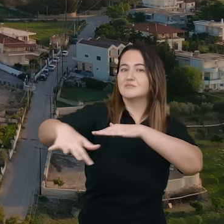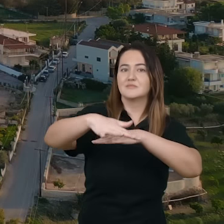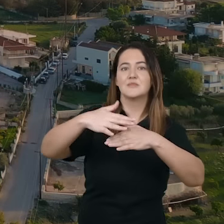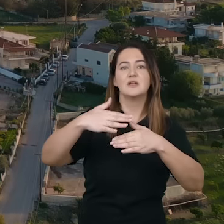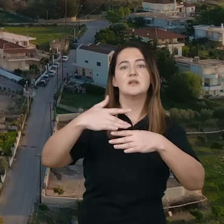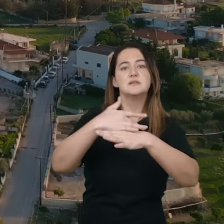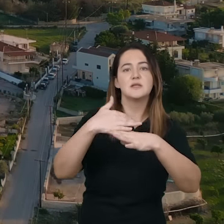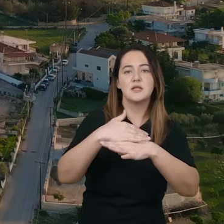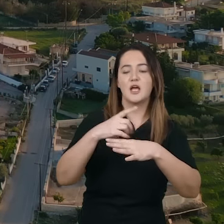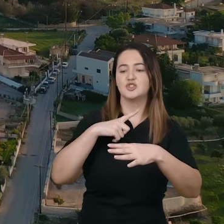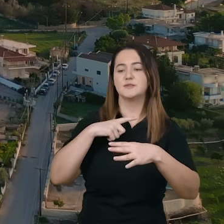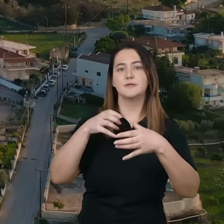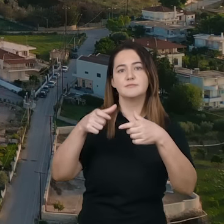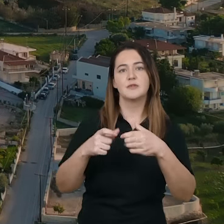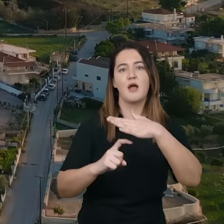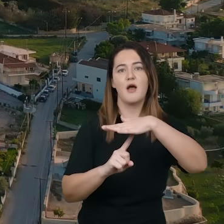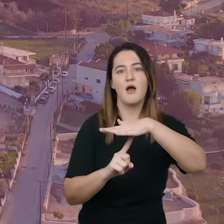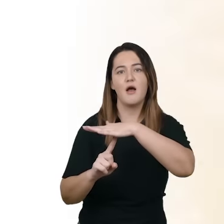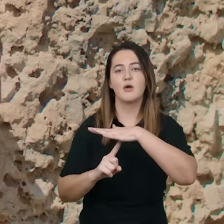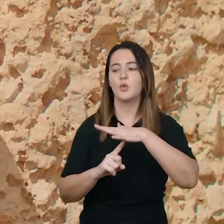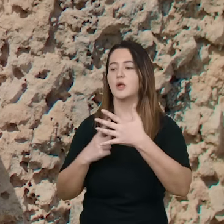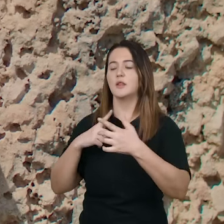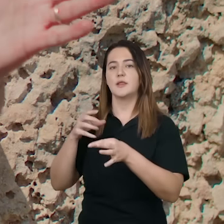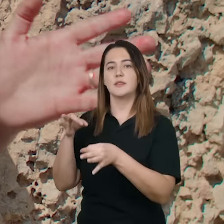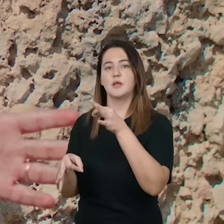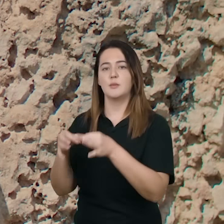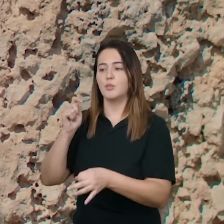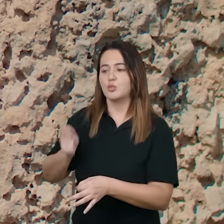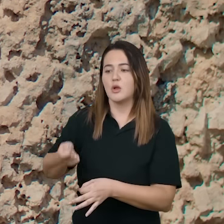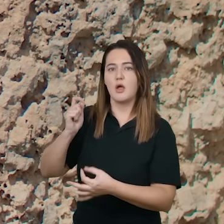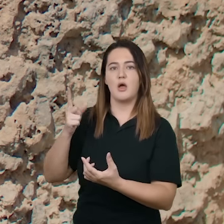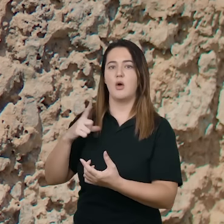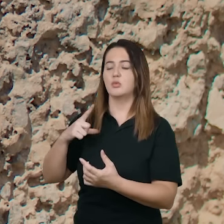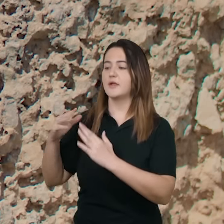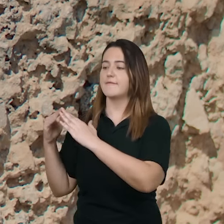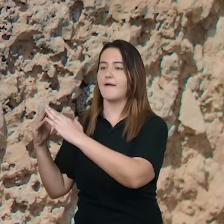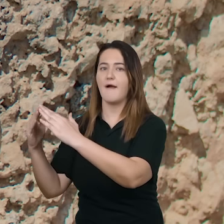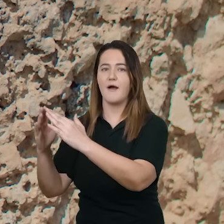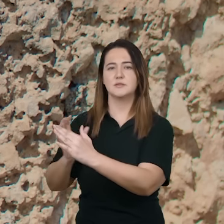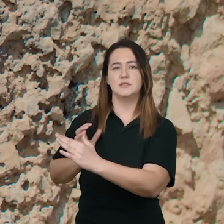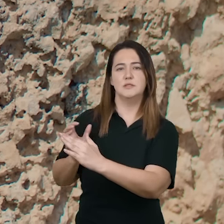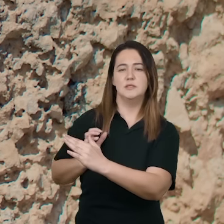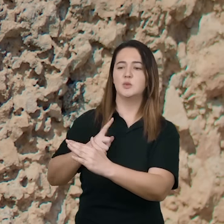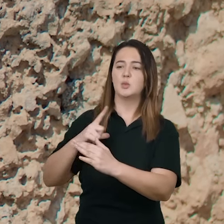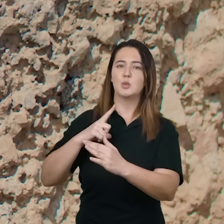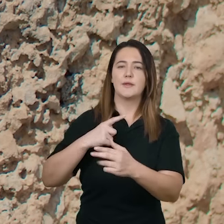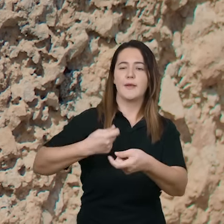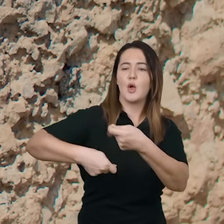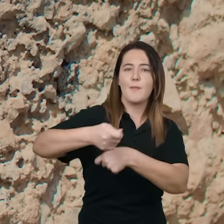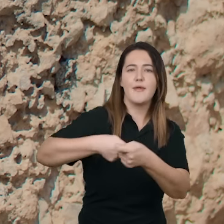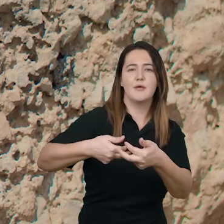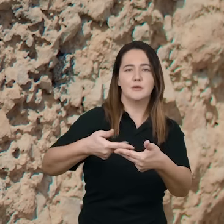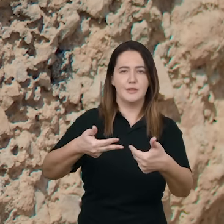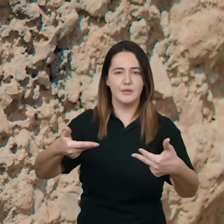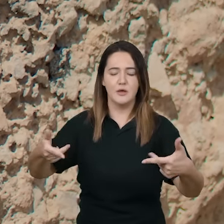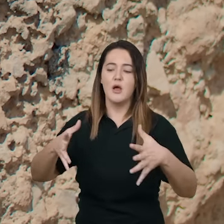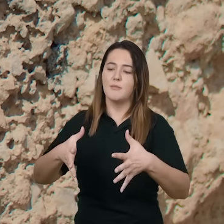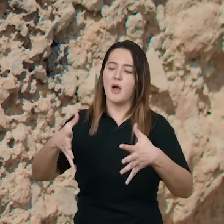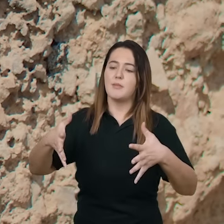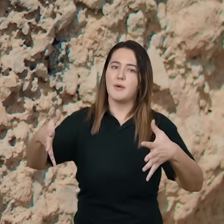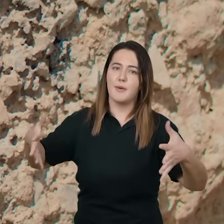tem os tribunais, a parte comercial, as casas dos mais ricos, e assim se estendeu a cidade como uma típica cidade